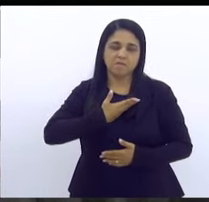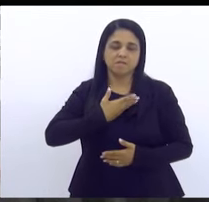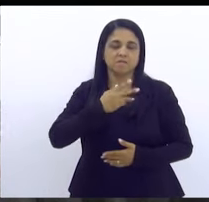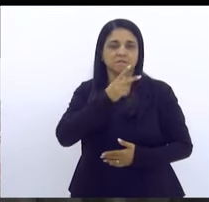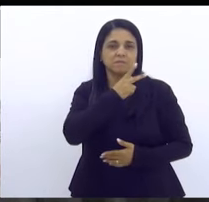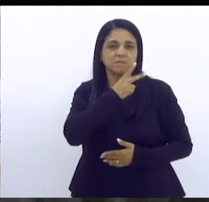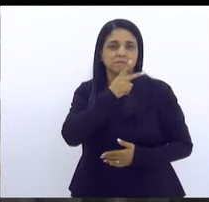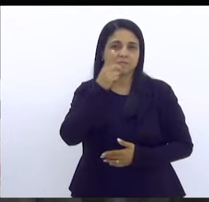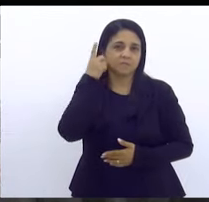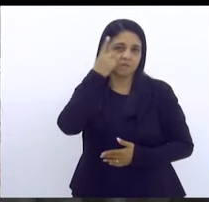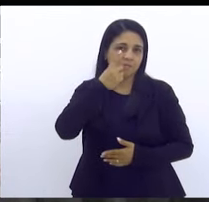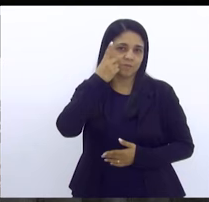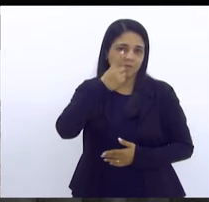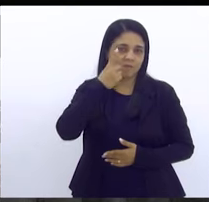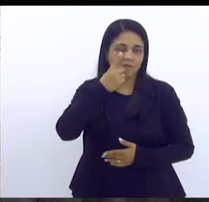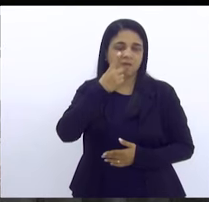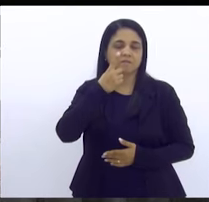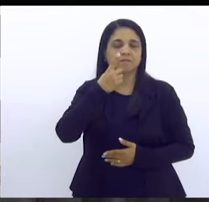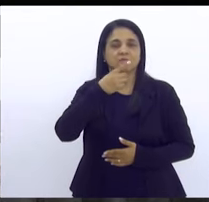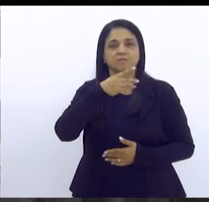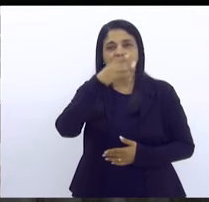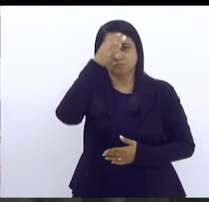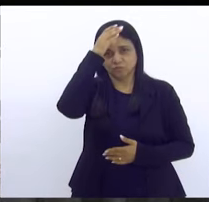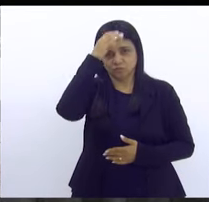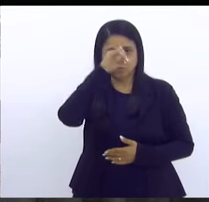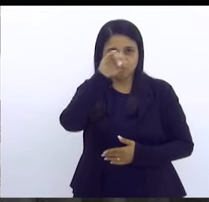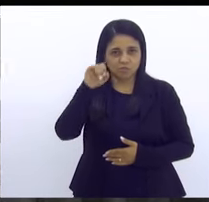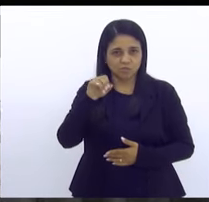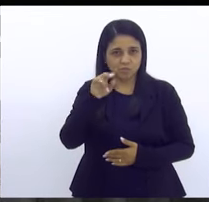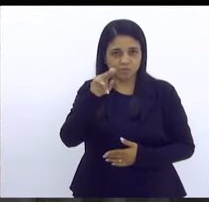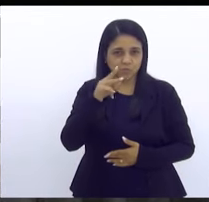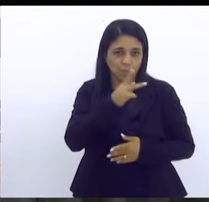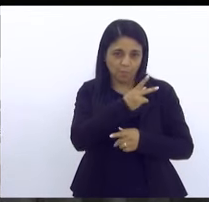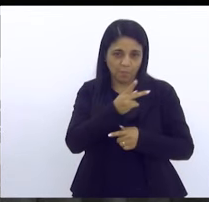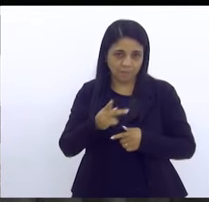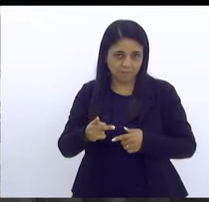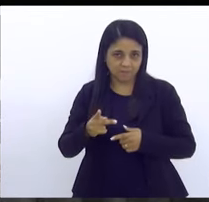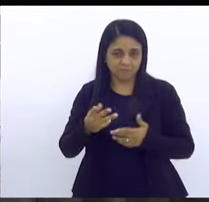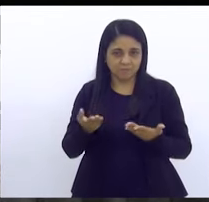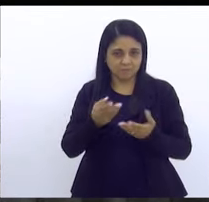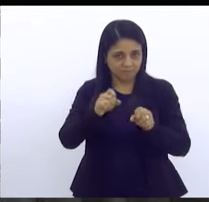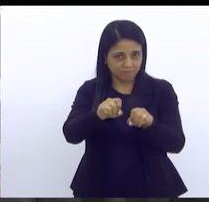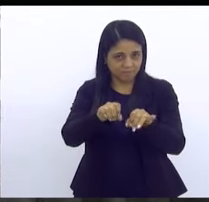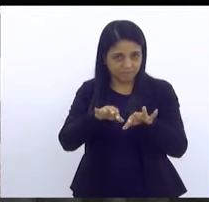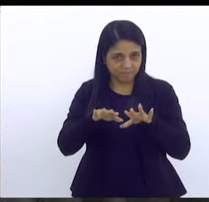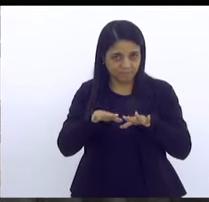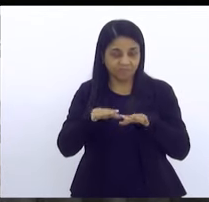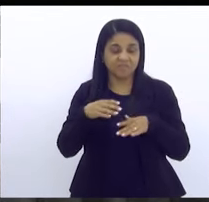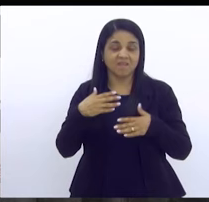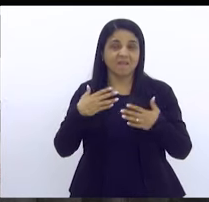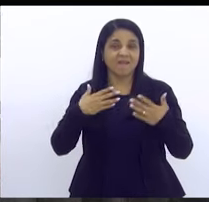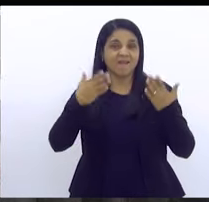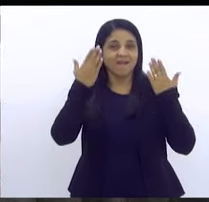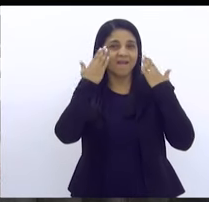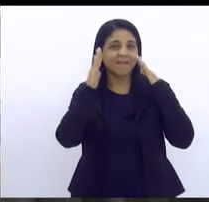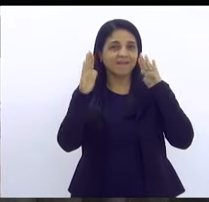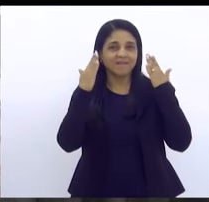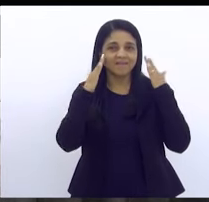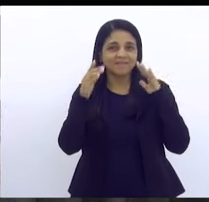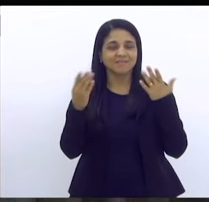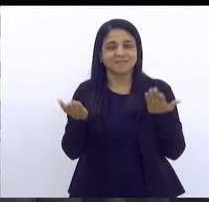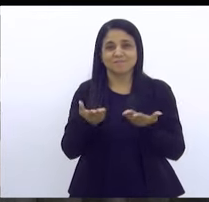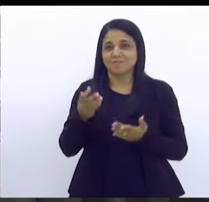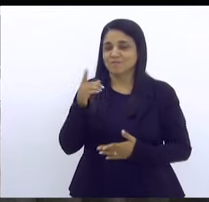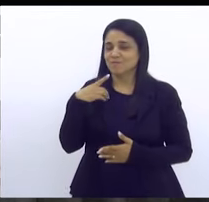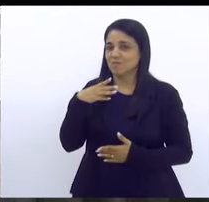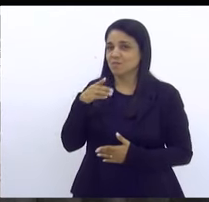a presidência dessa sessão no dia de hoje. E a dizer da alegria de ver aqui o deputado Bruno